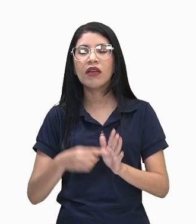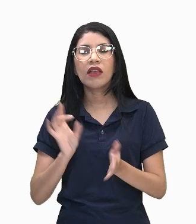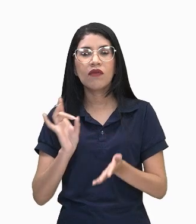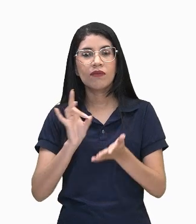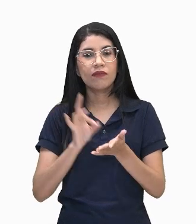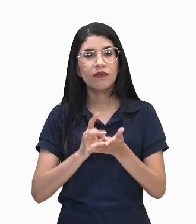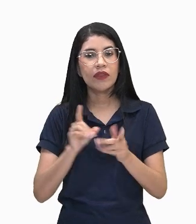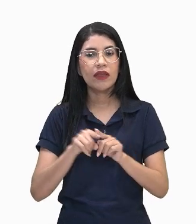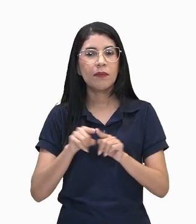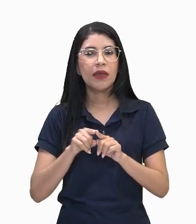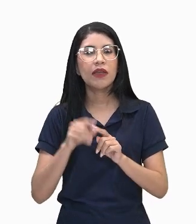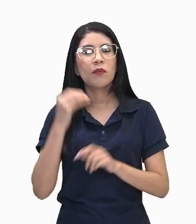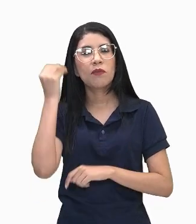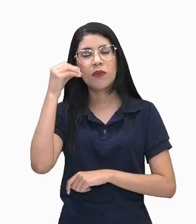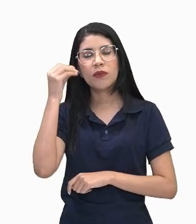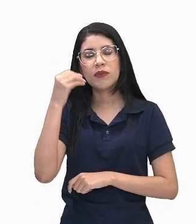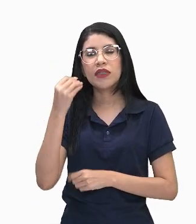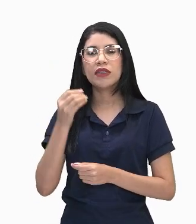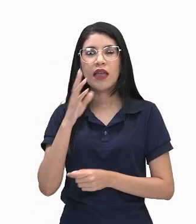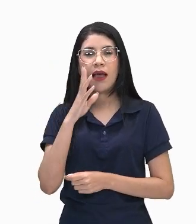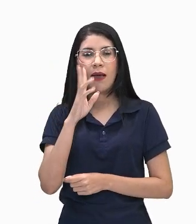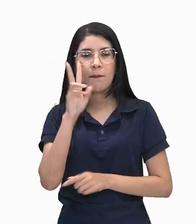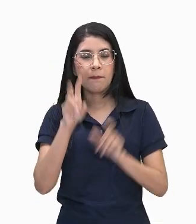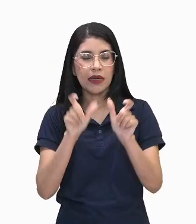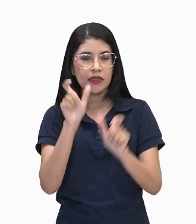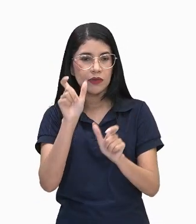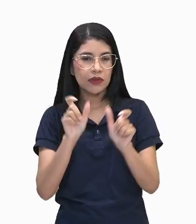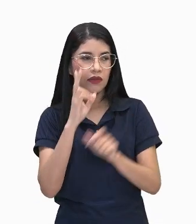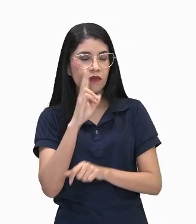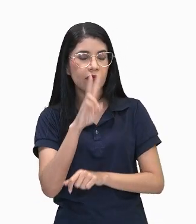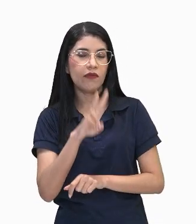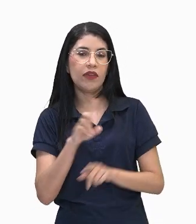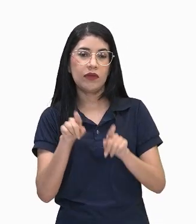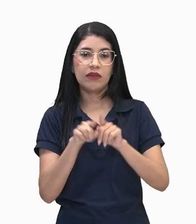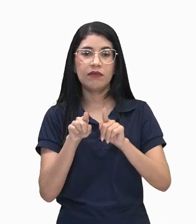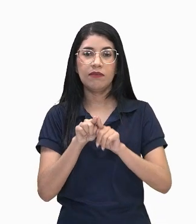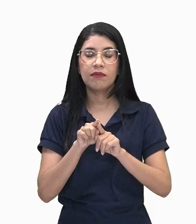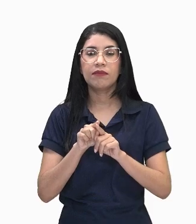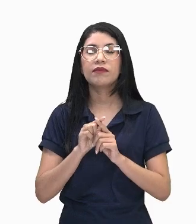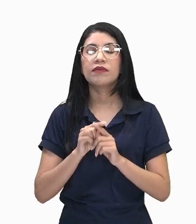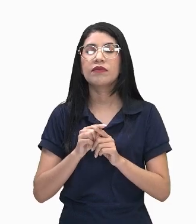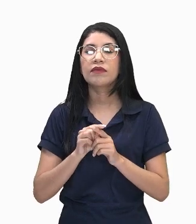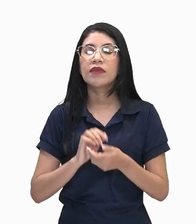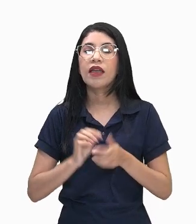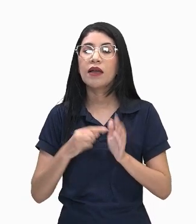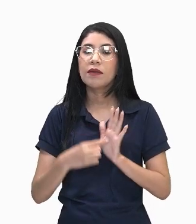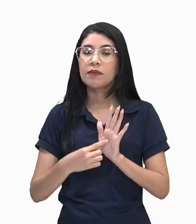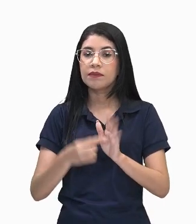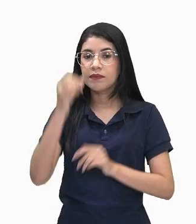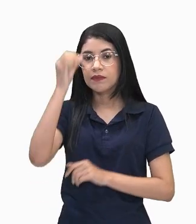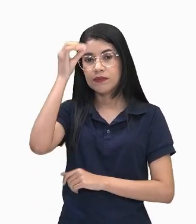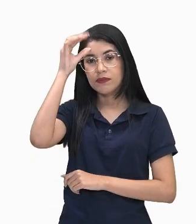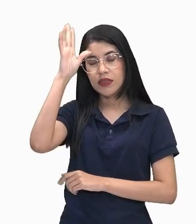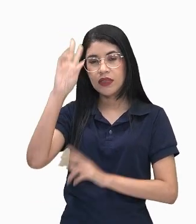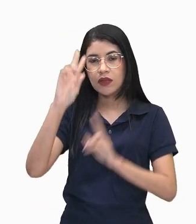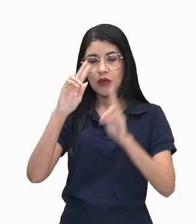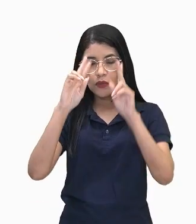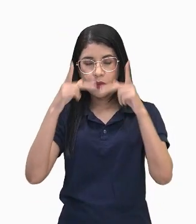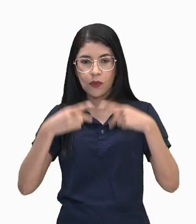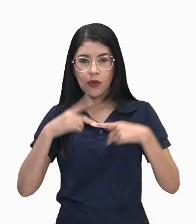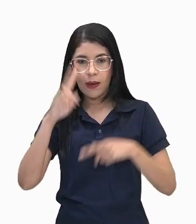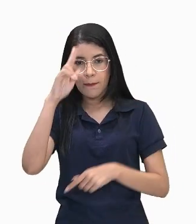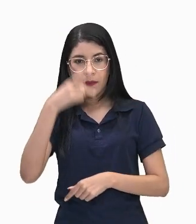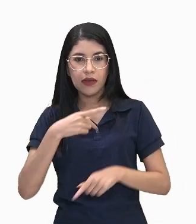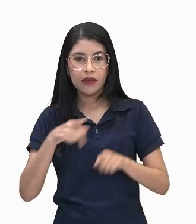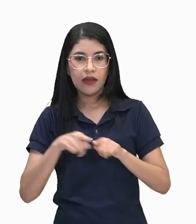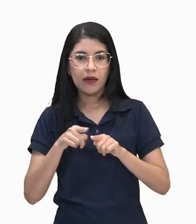e provocava uma experiência estética ao apreciador, levando-o ao conhecimento de si e do mundo da vida. E